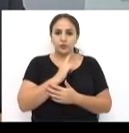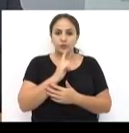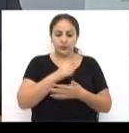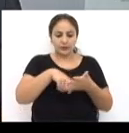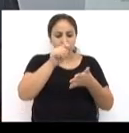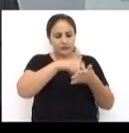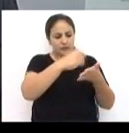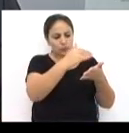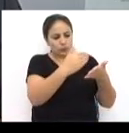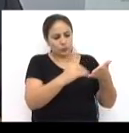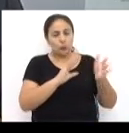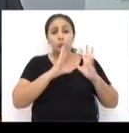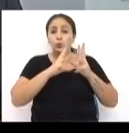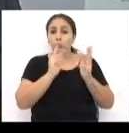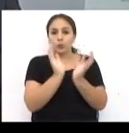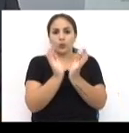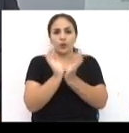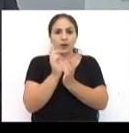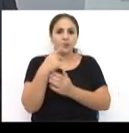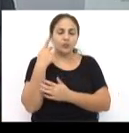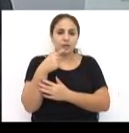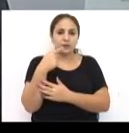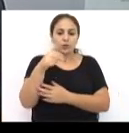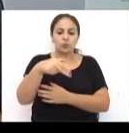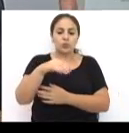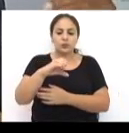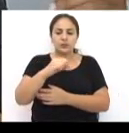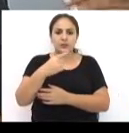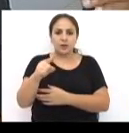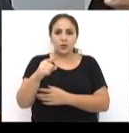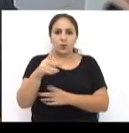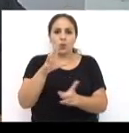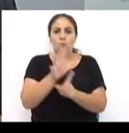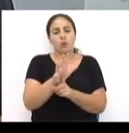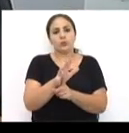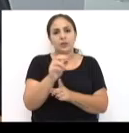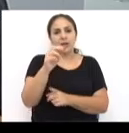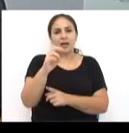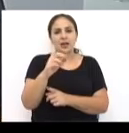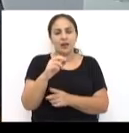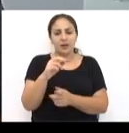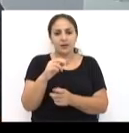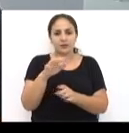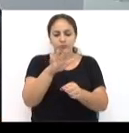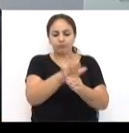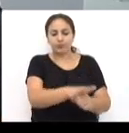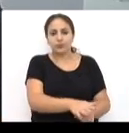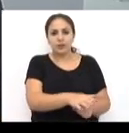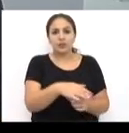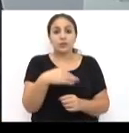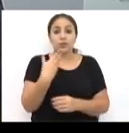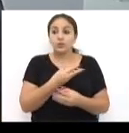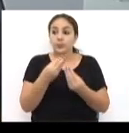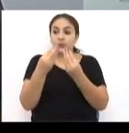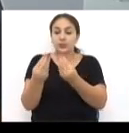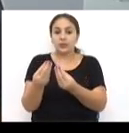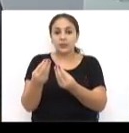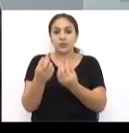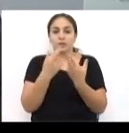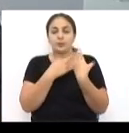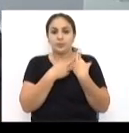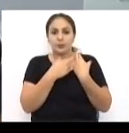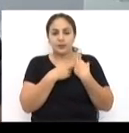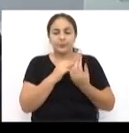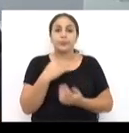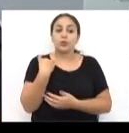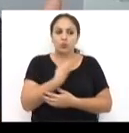a assinatura de todos os colegas vereadores dessa moção de repúdio, que estamos encaminhando aos órgãos competentes, mas também iremos falar com a nossa bancada a nível de